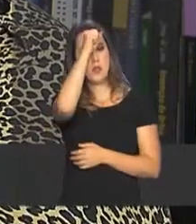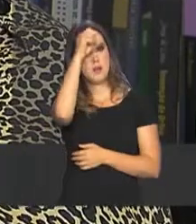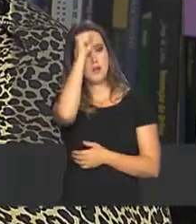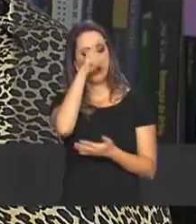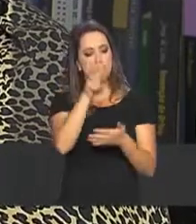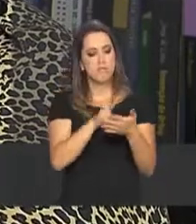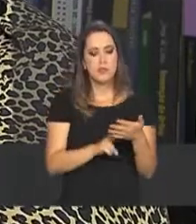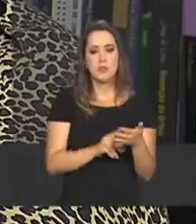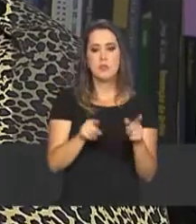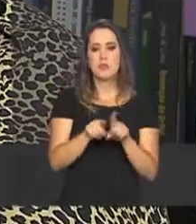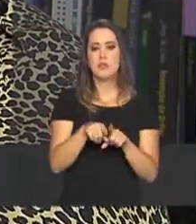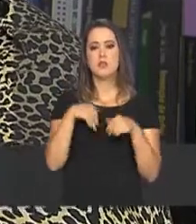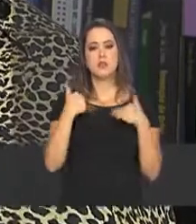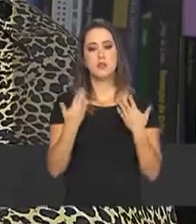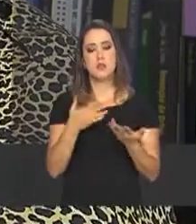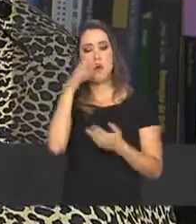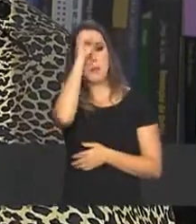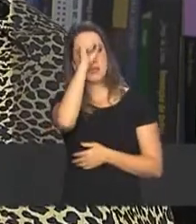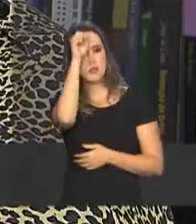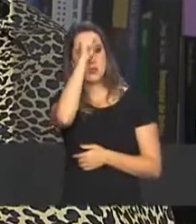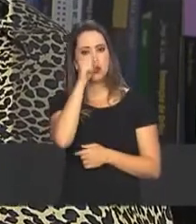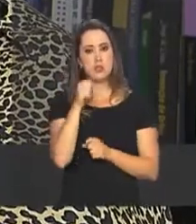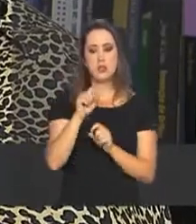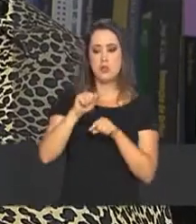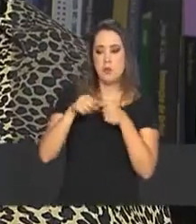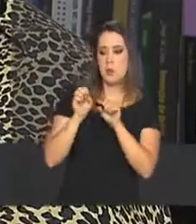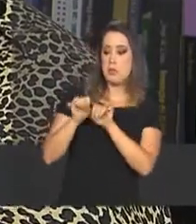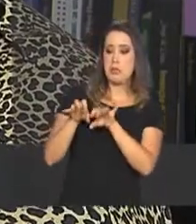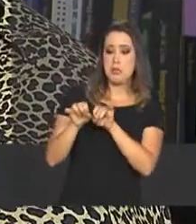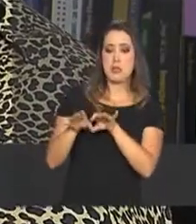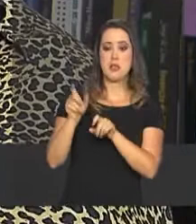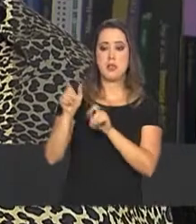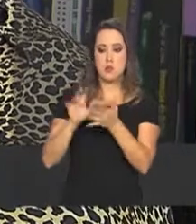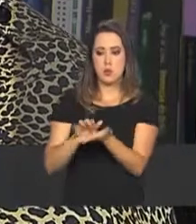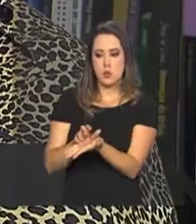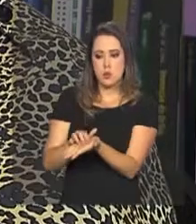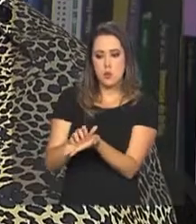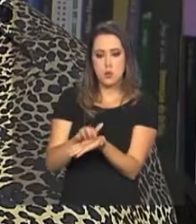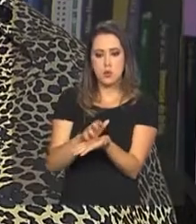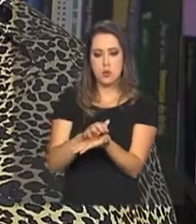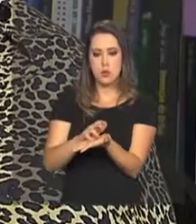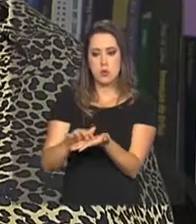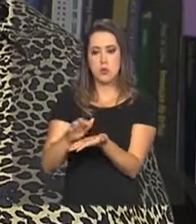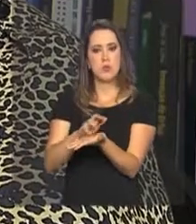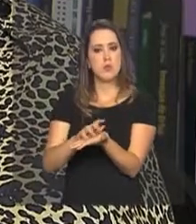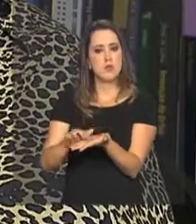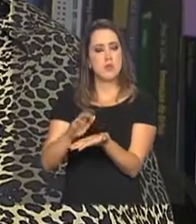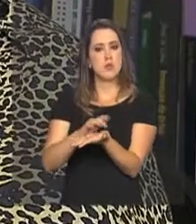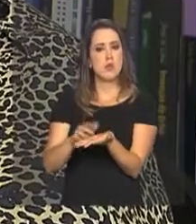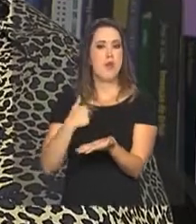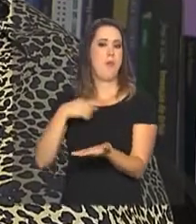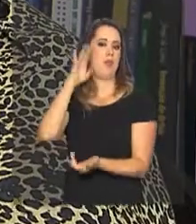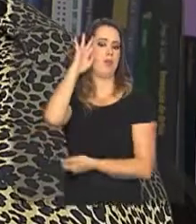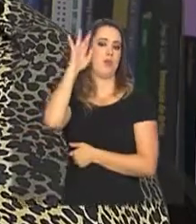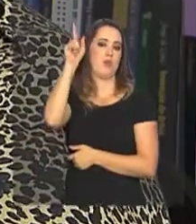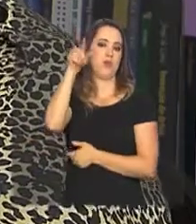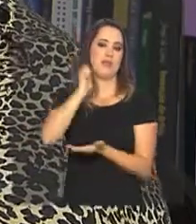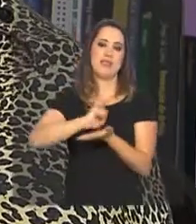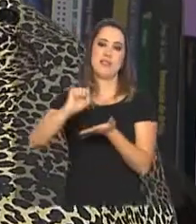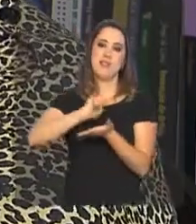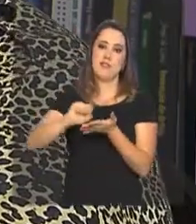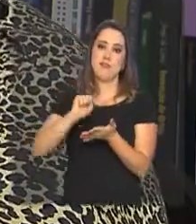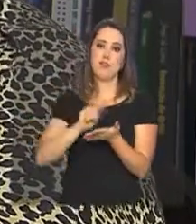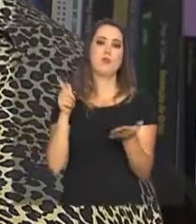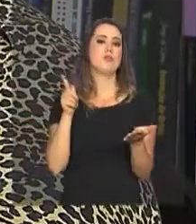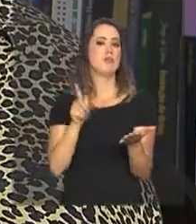aí eu aprendi e comecei a ensinar o braille comecei a ler os livros que meu sonho era era escrever um